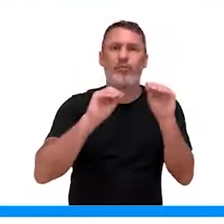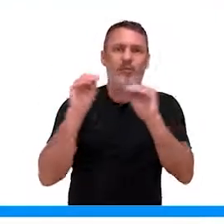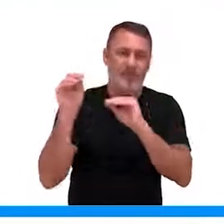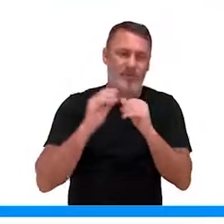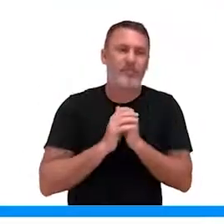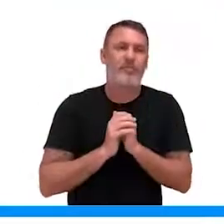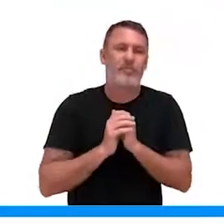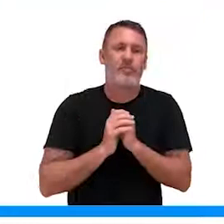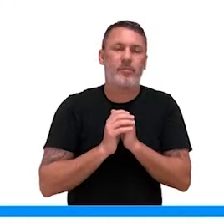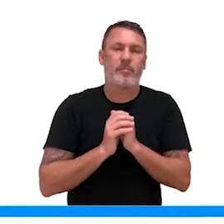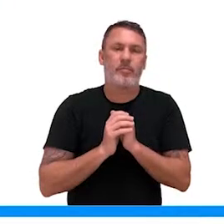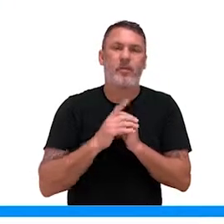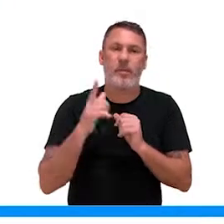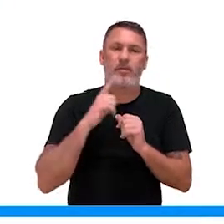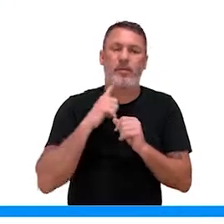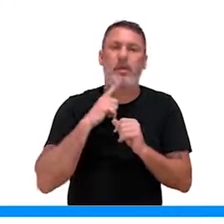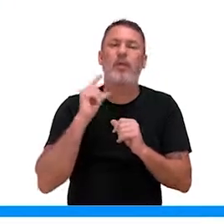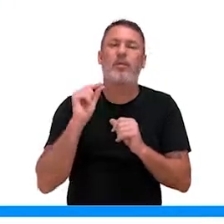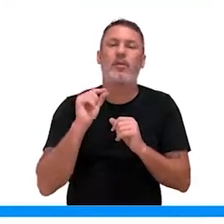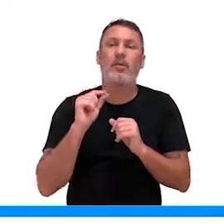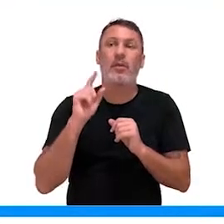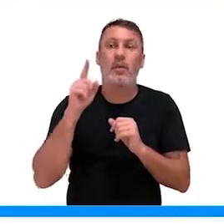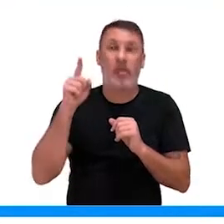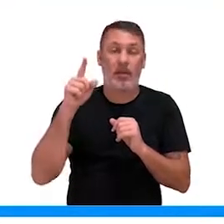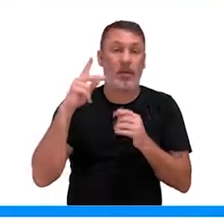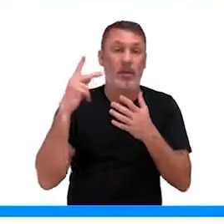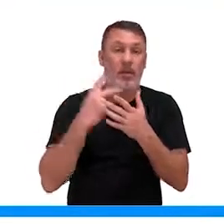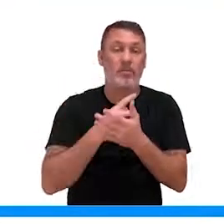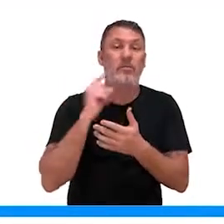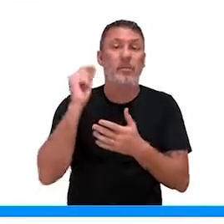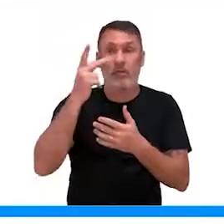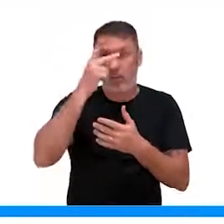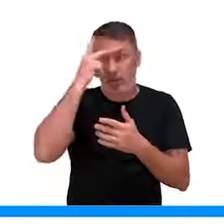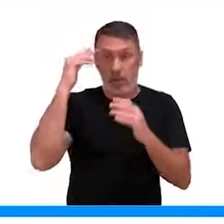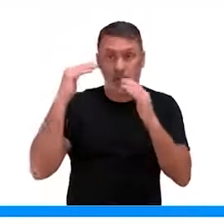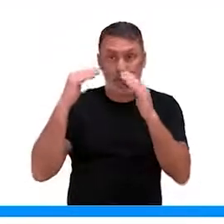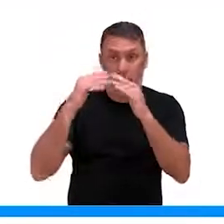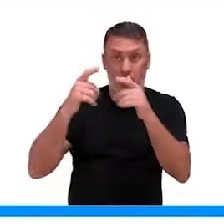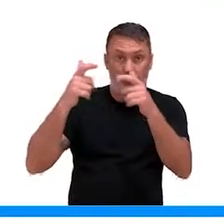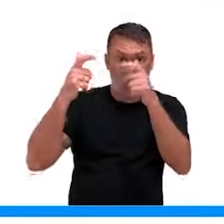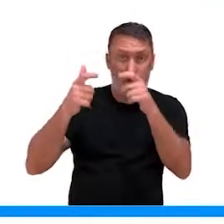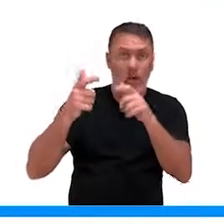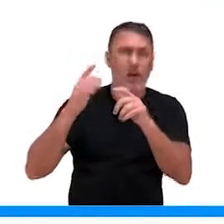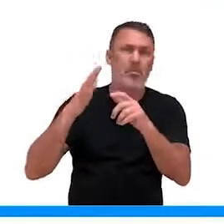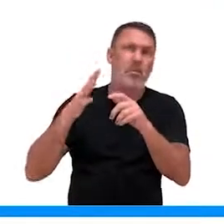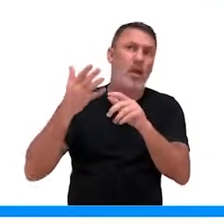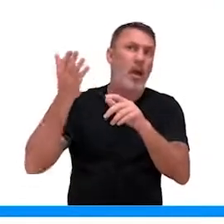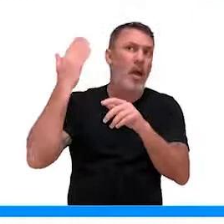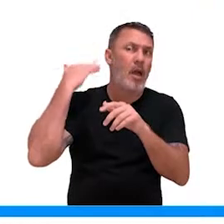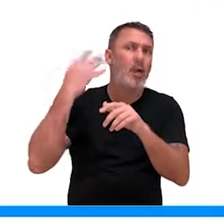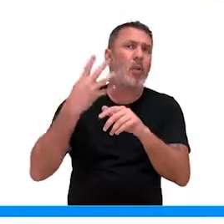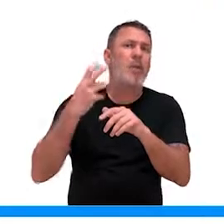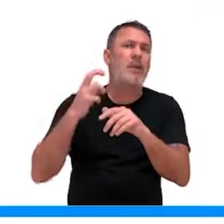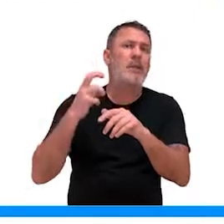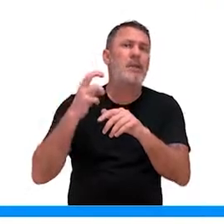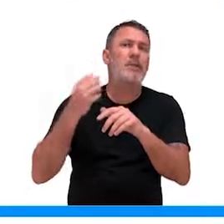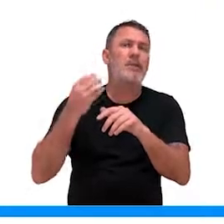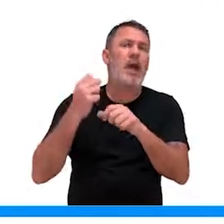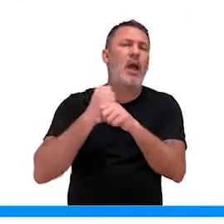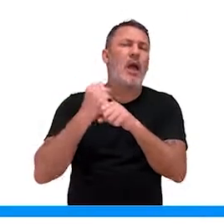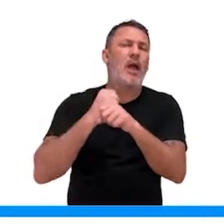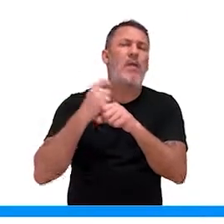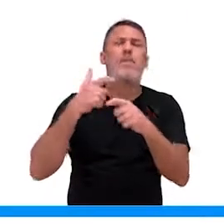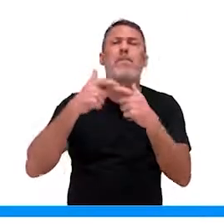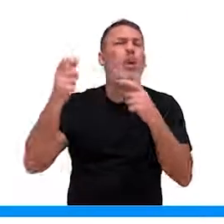da chamada migração de retorno. Muitos nordestinos que há 40, 50, 60 anos atrás, até mesmo mais recente,